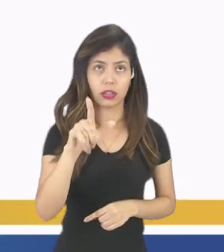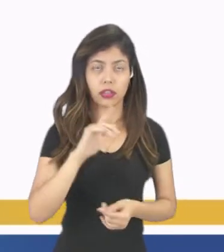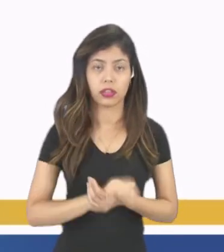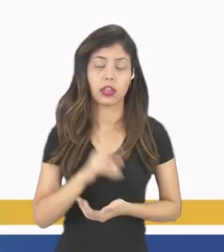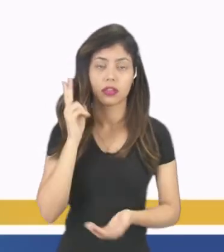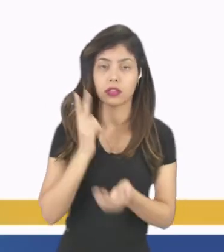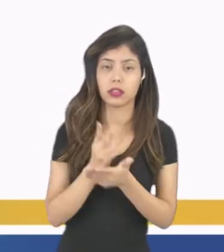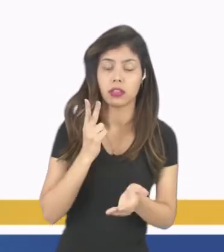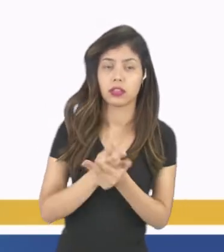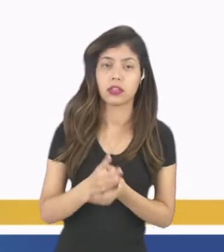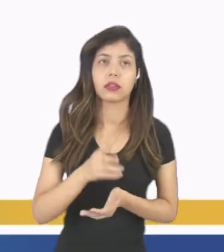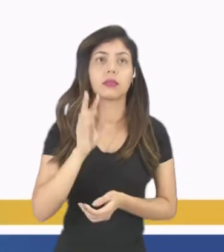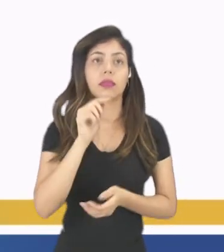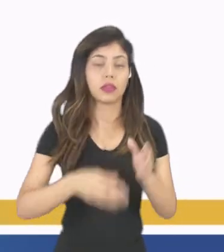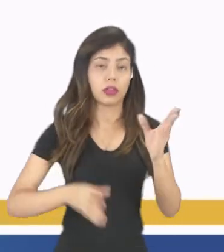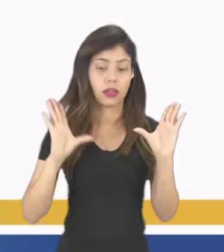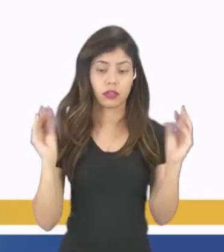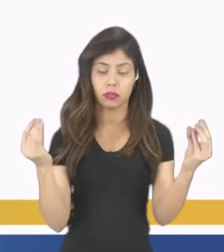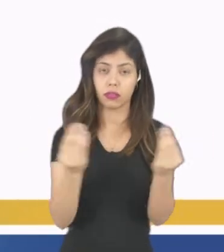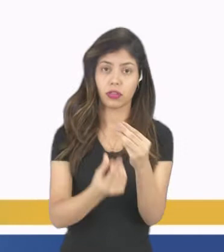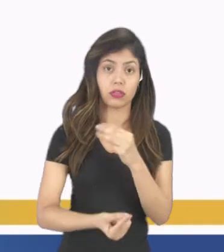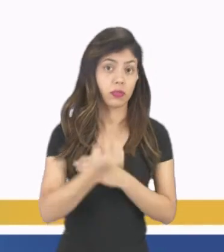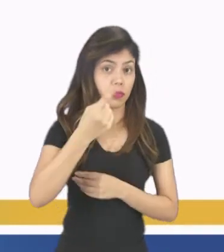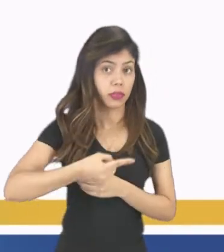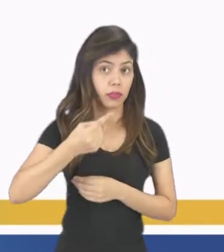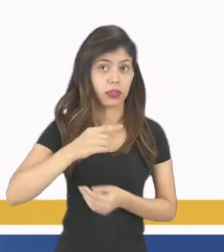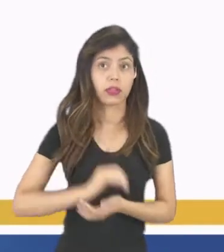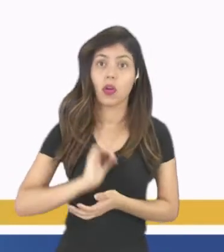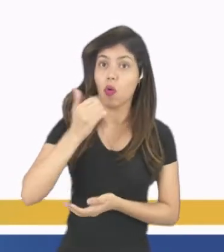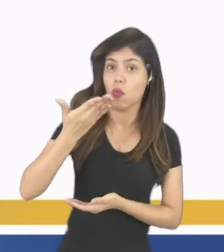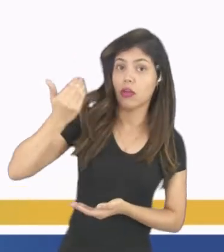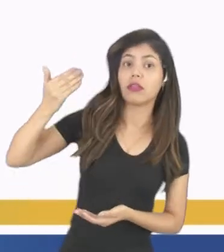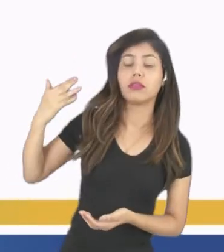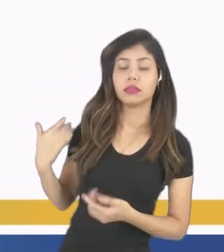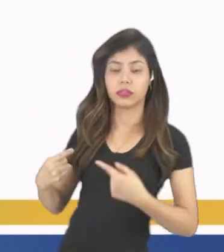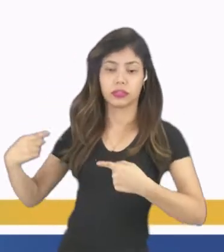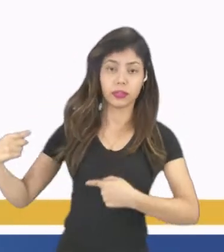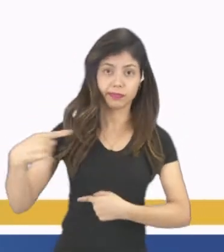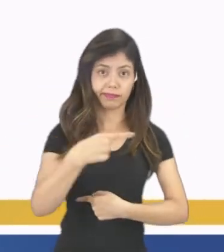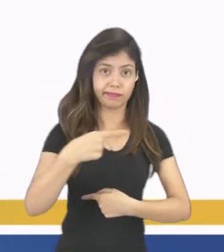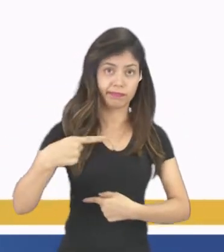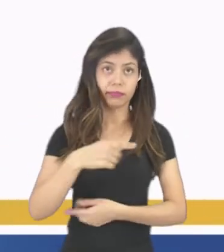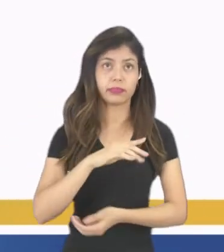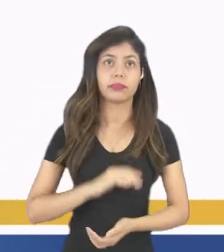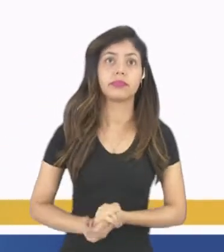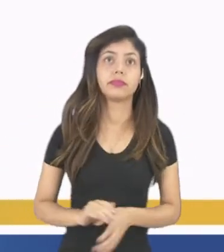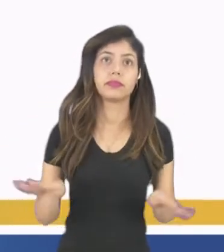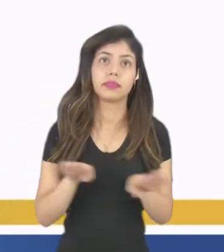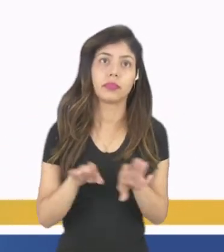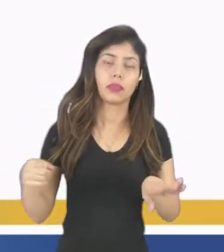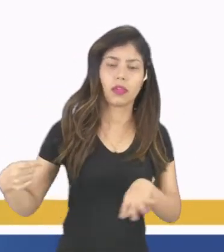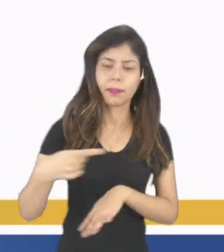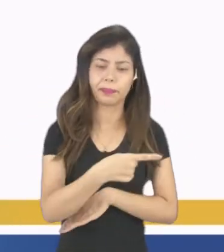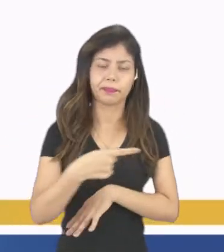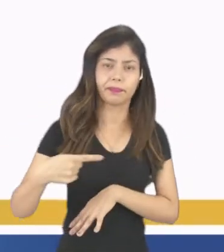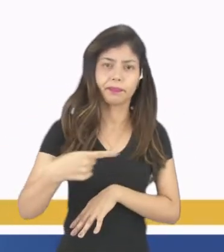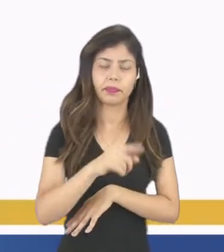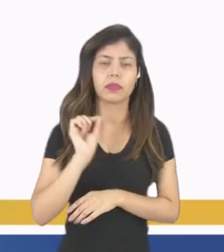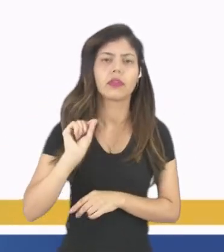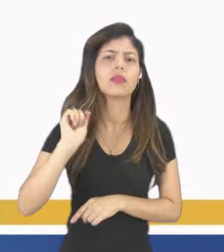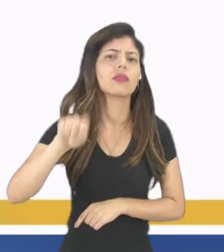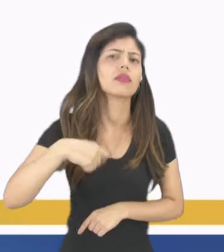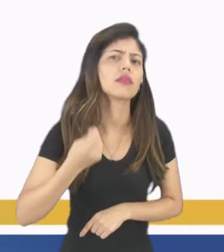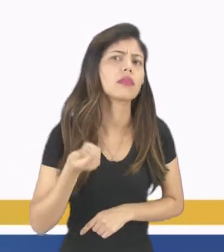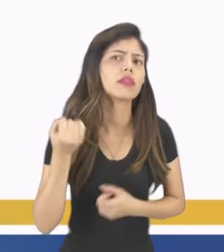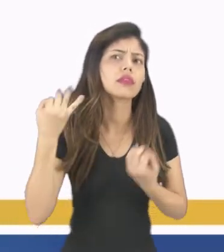ser as substâncias no primeiro membro ou antes da seta. Nós temos aqui a seta. O que esse símbolo representa dentro